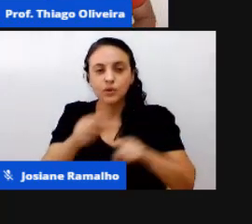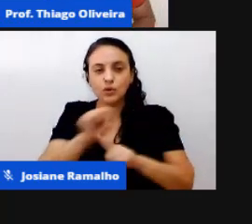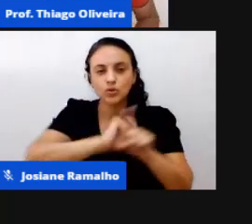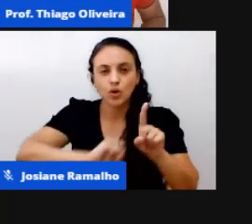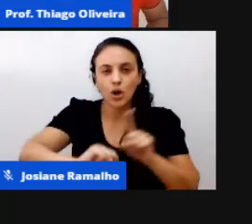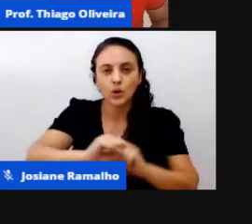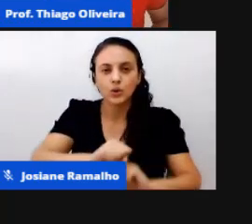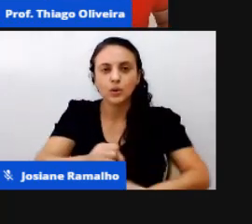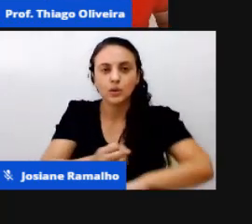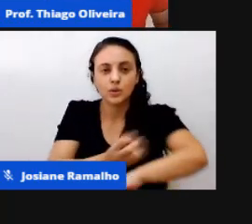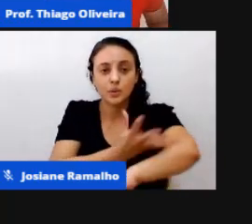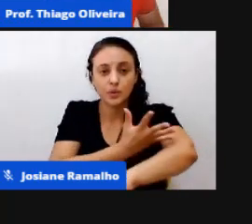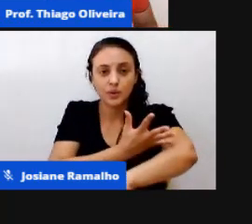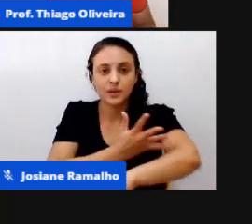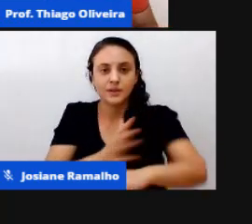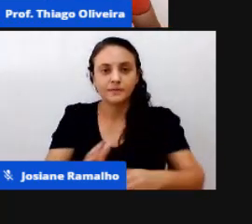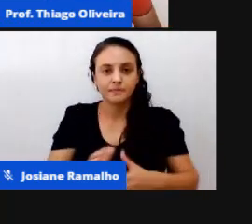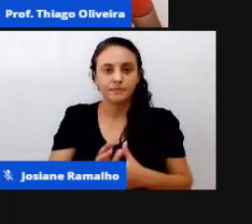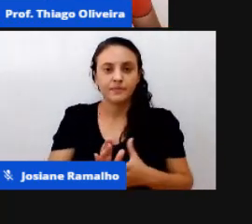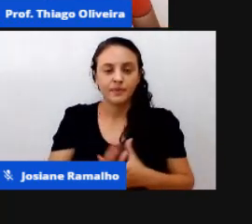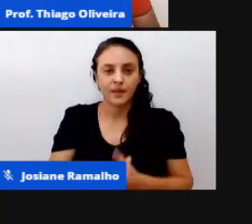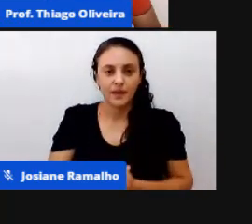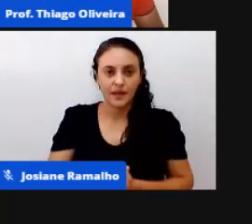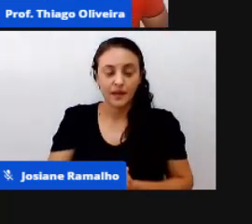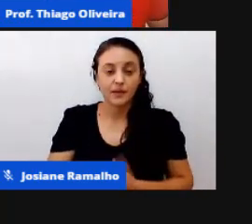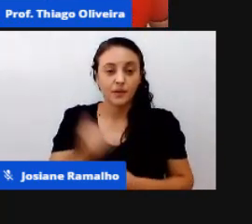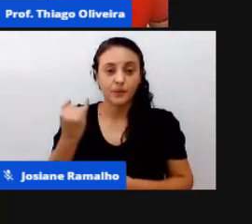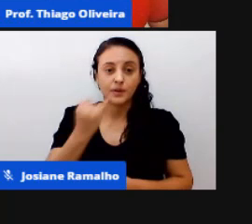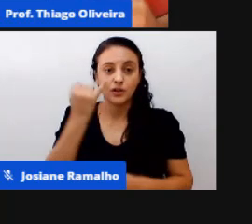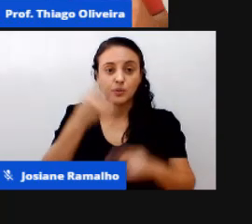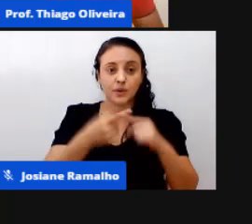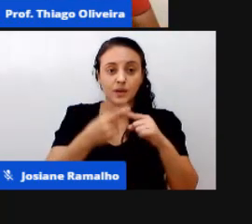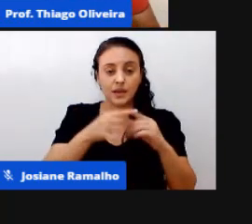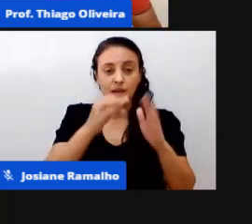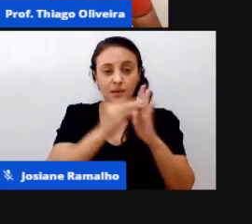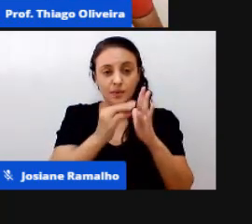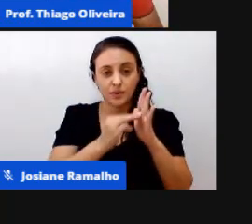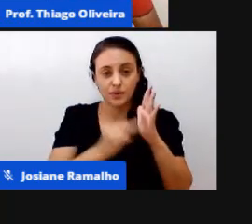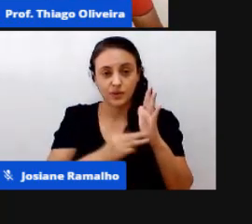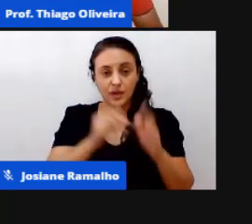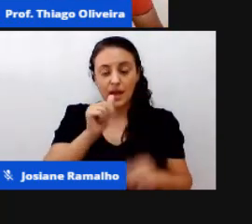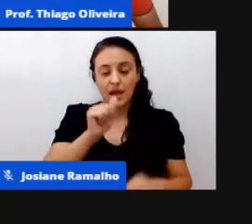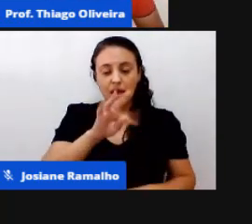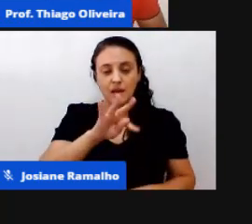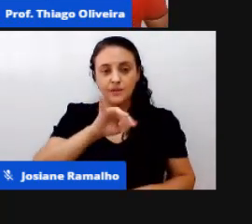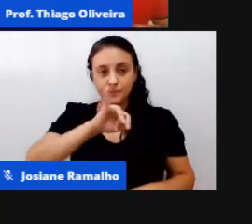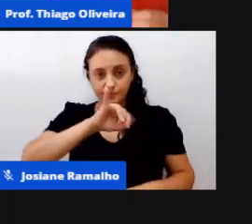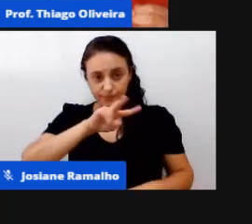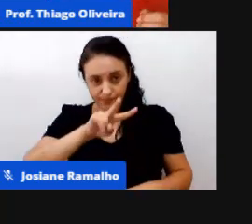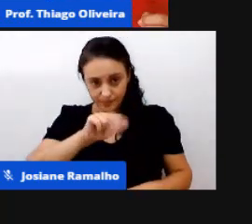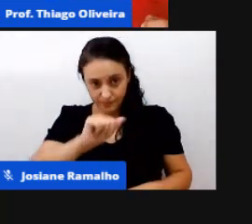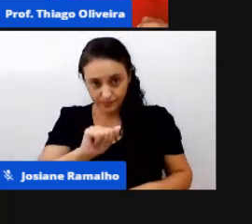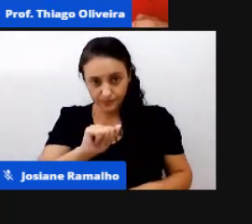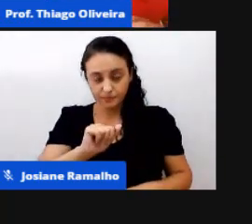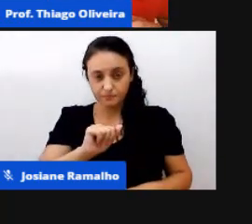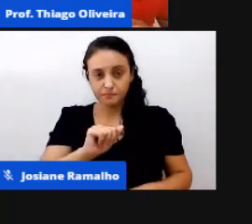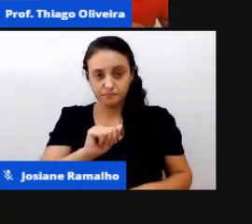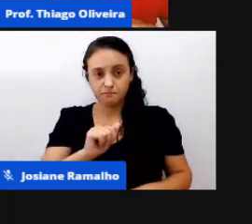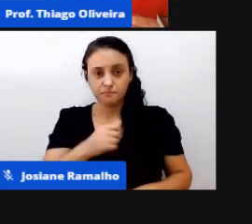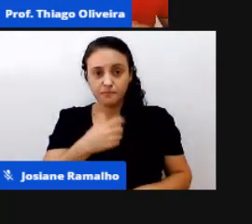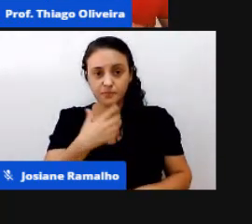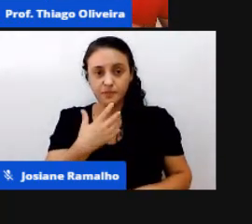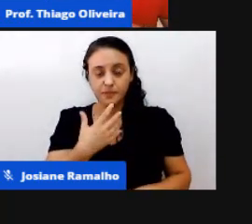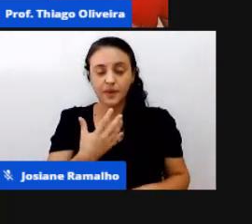as metodologias ativas, elas são muito eficazes quando a gente também está estudando